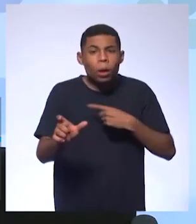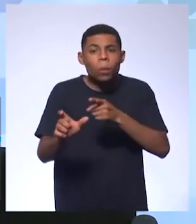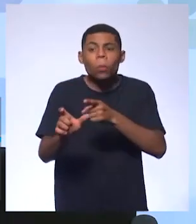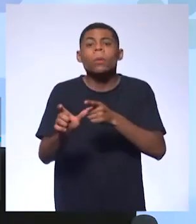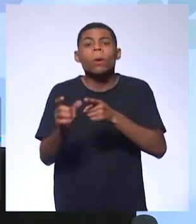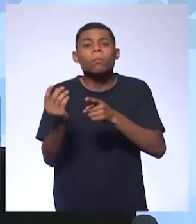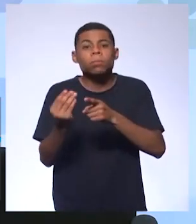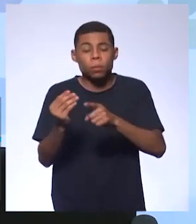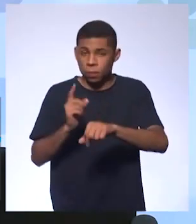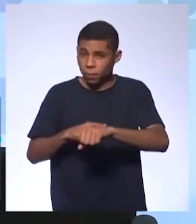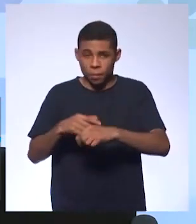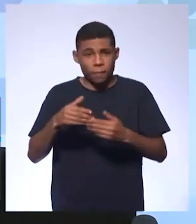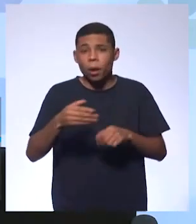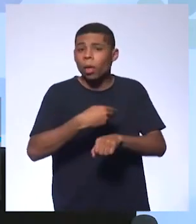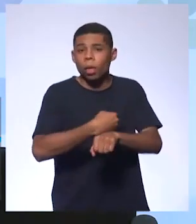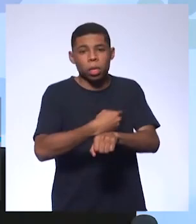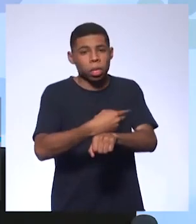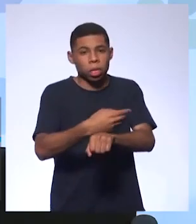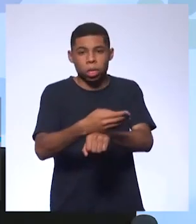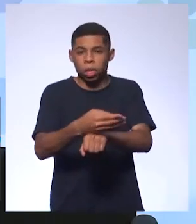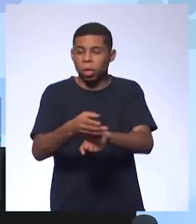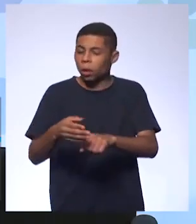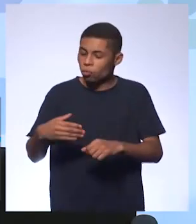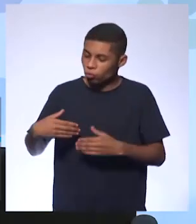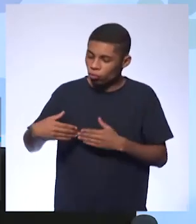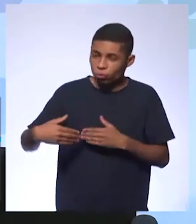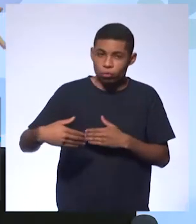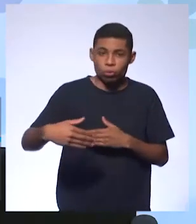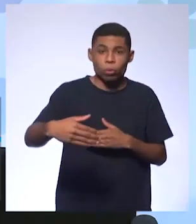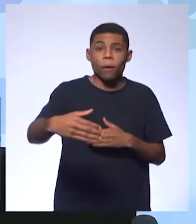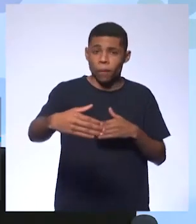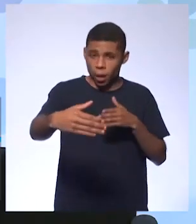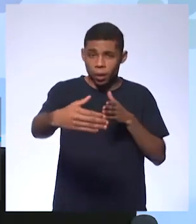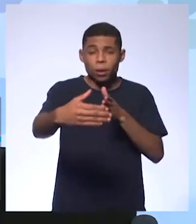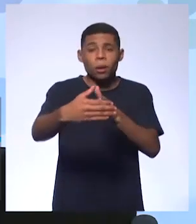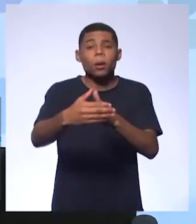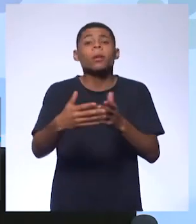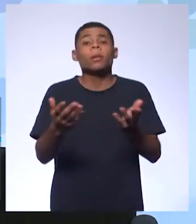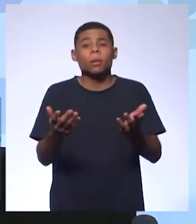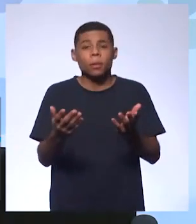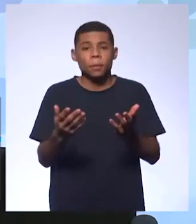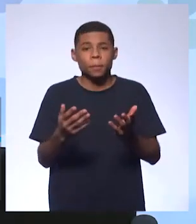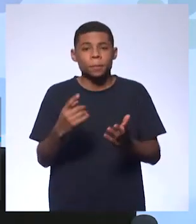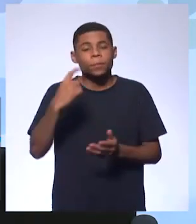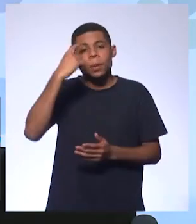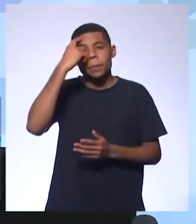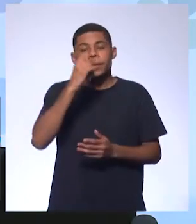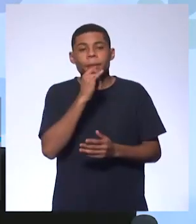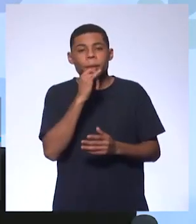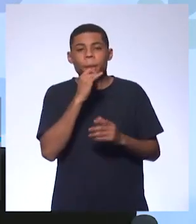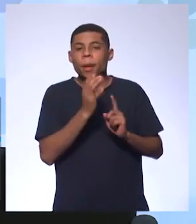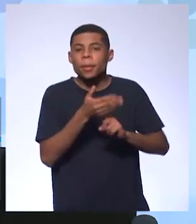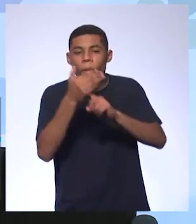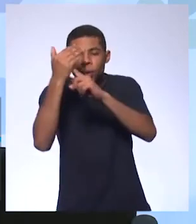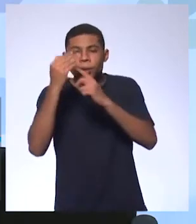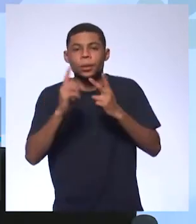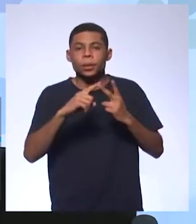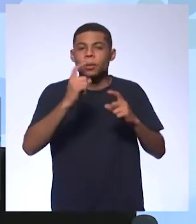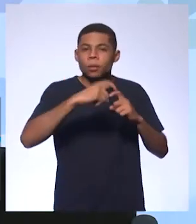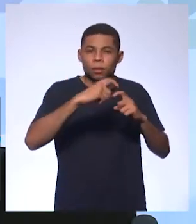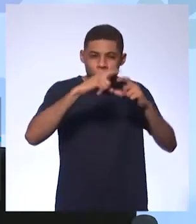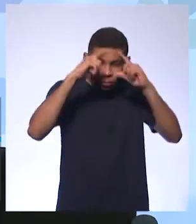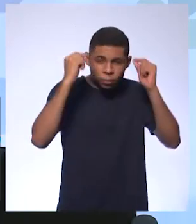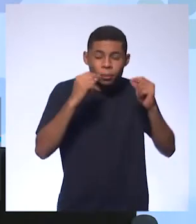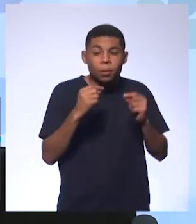passar, independentemente do que a gente faça, né, ele vai passar. E se a gente pensar hoje na medicina e na tecnologia, o ser humano está